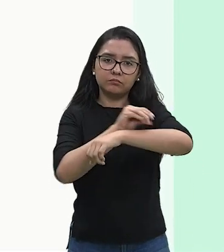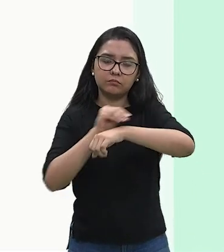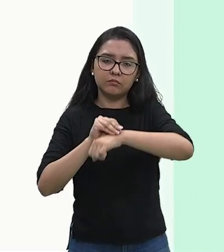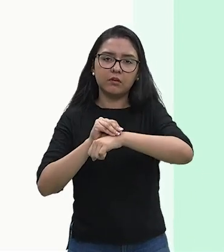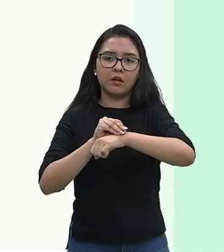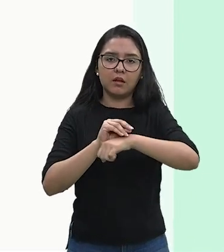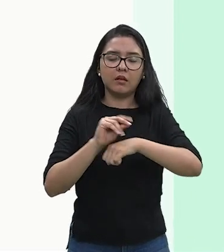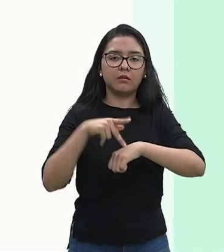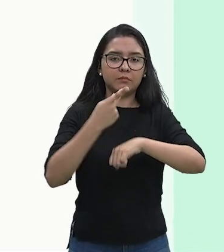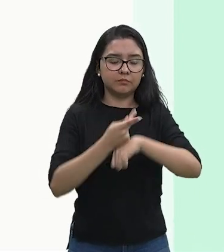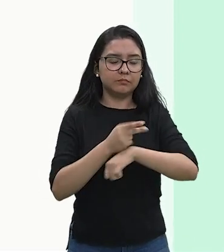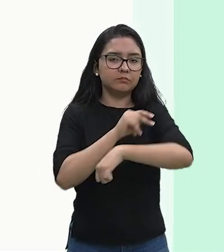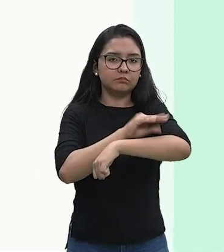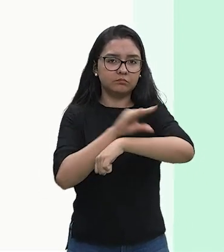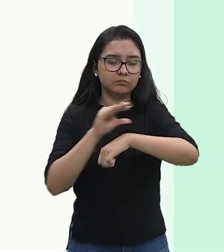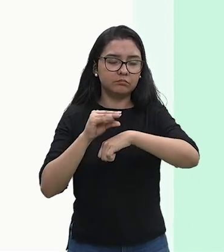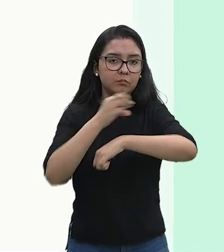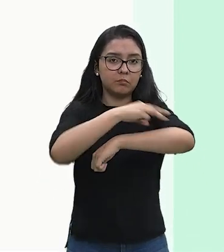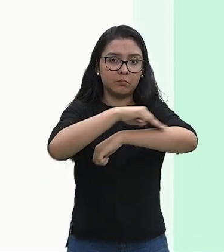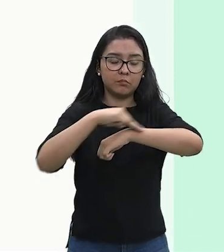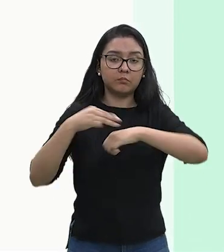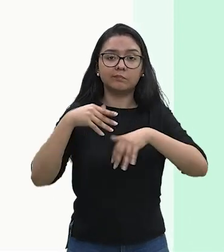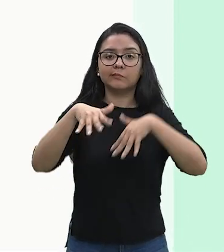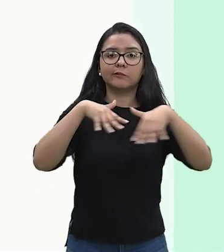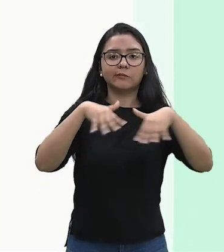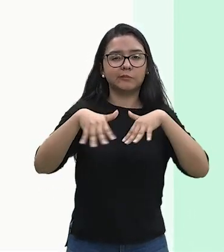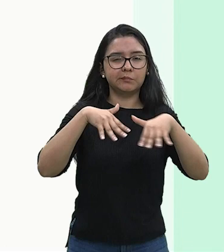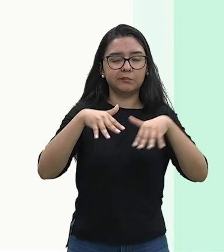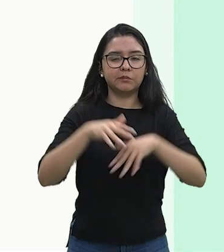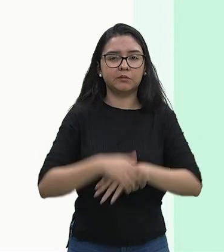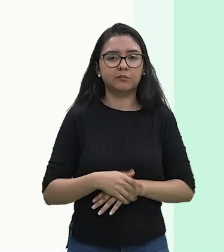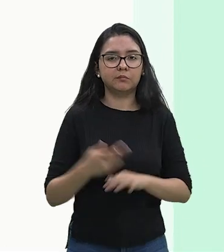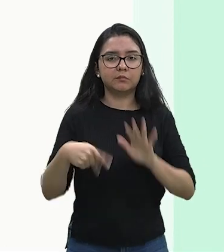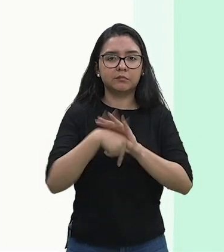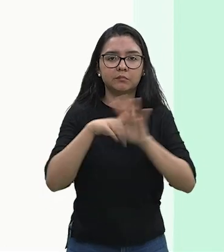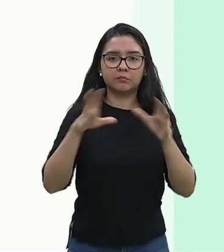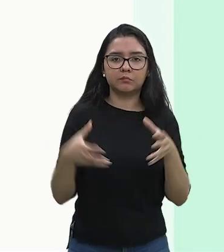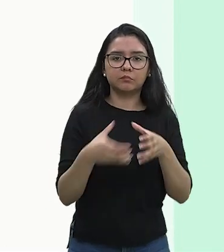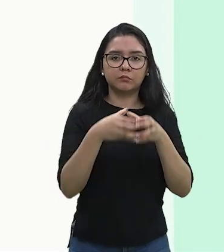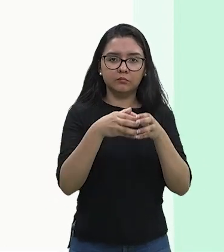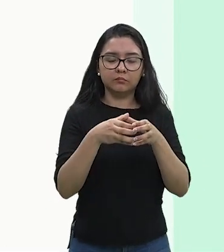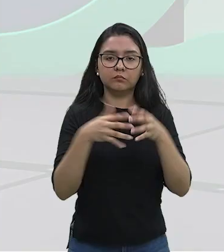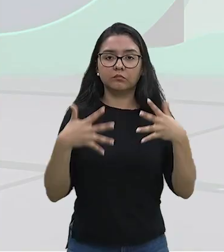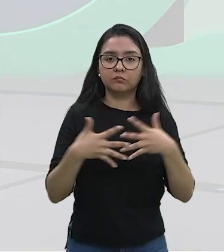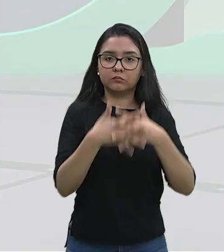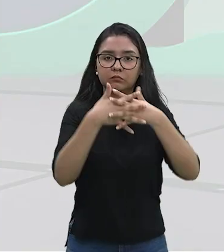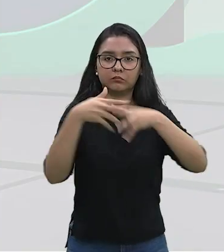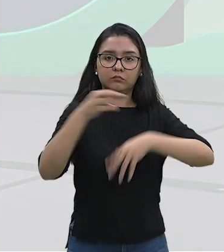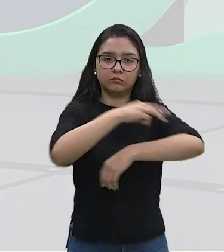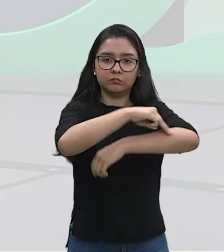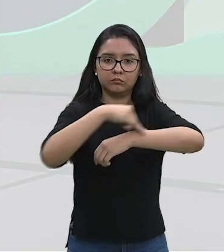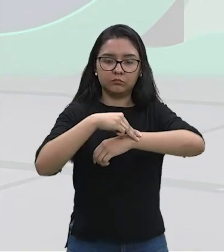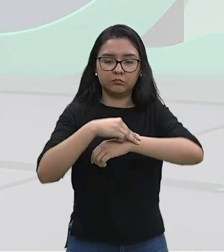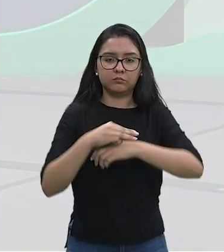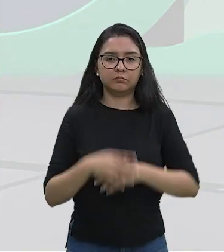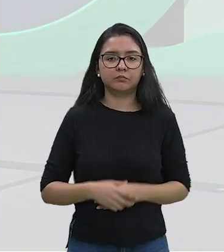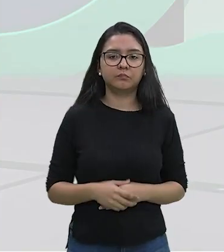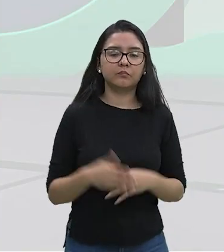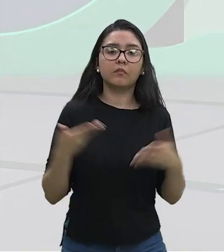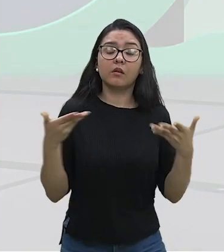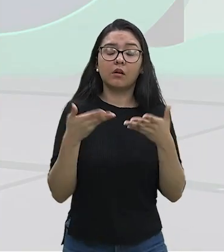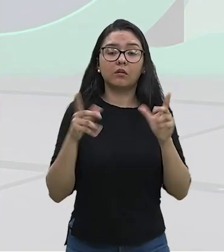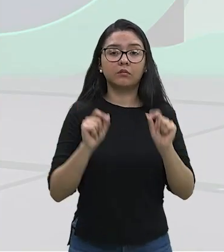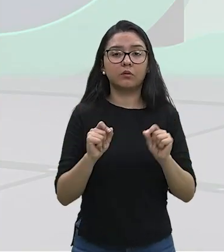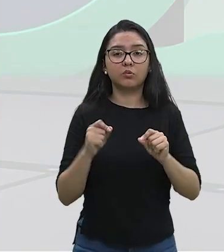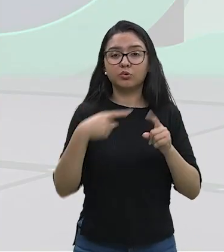voltar para sua forma original. Fazem parte, então, do tecido muscular. Vamos falar um pouco mais